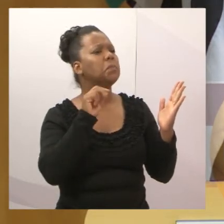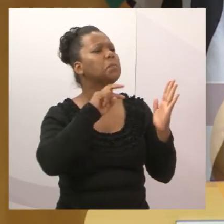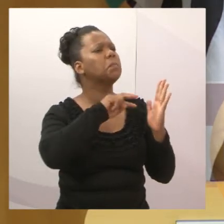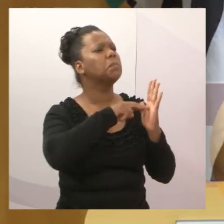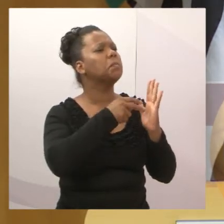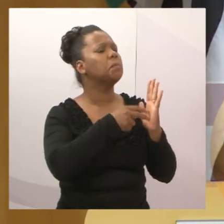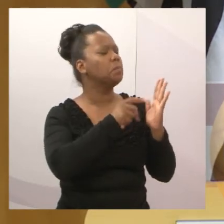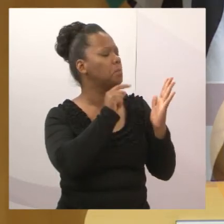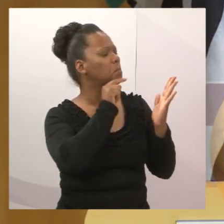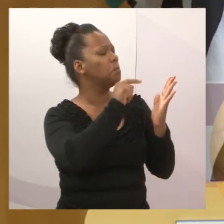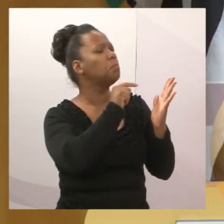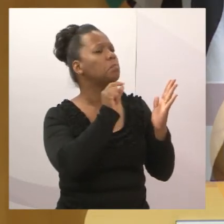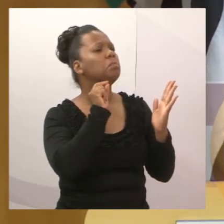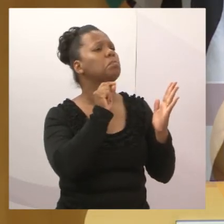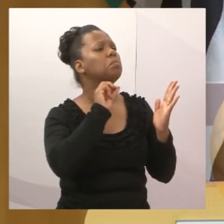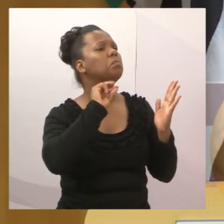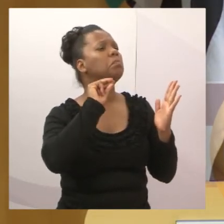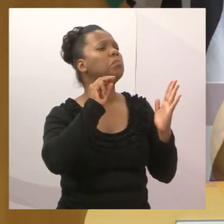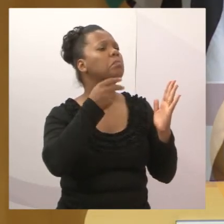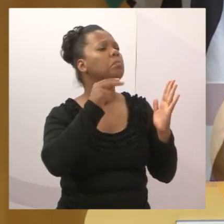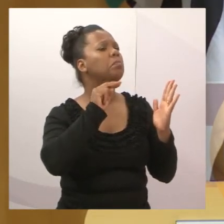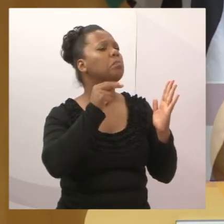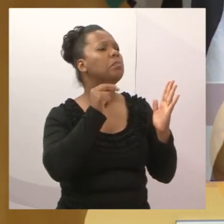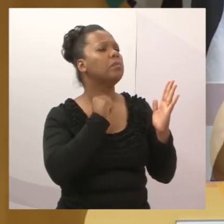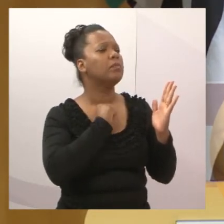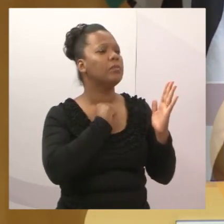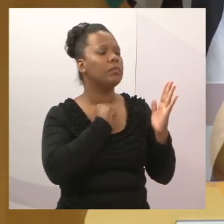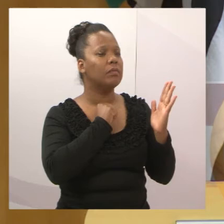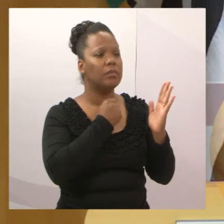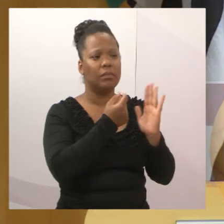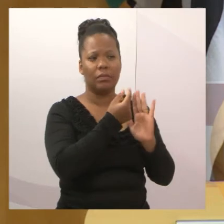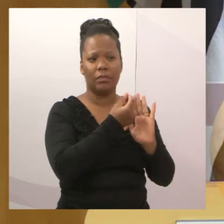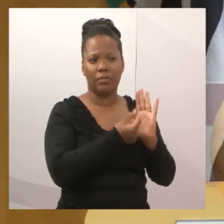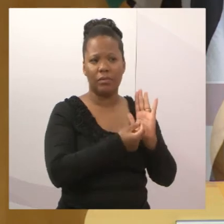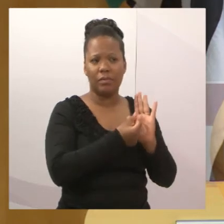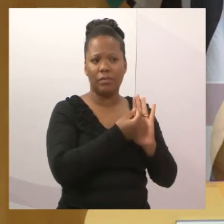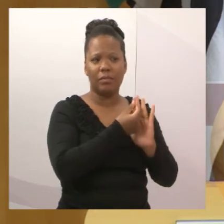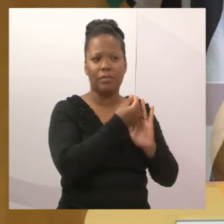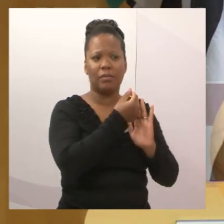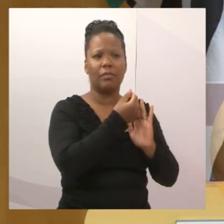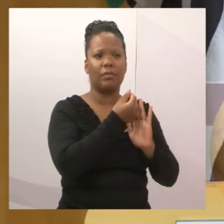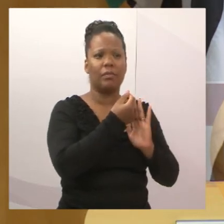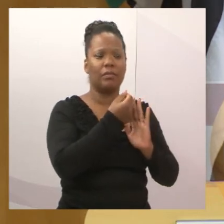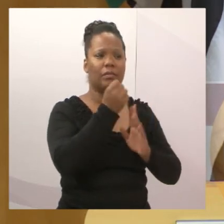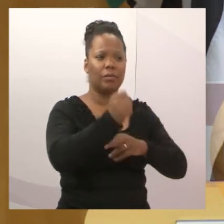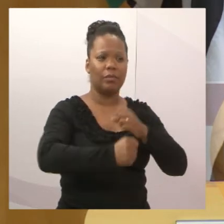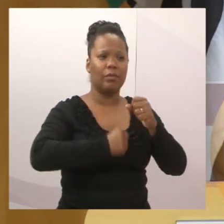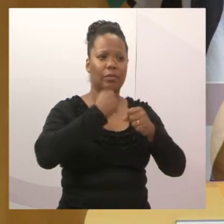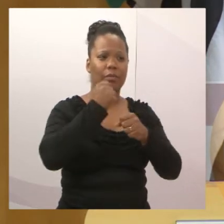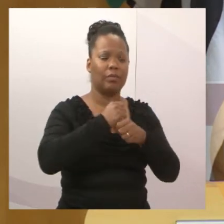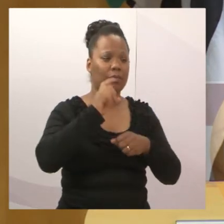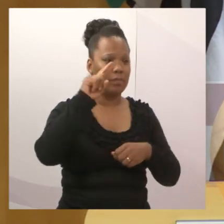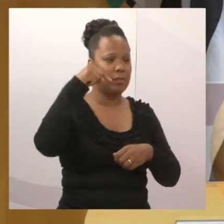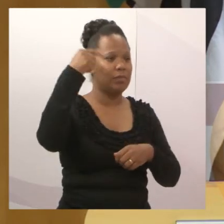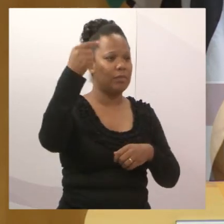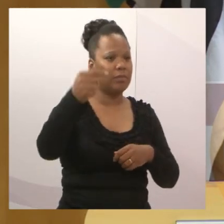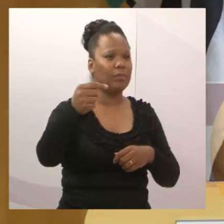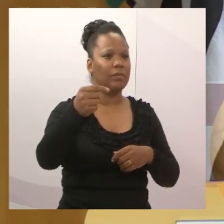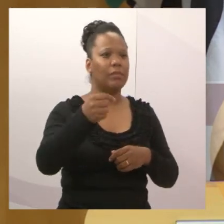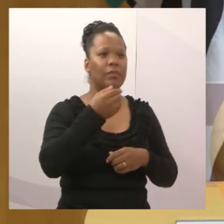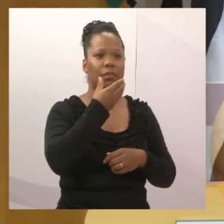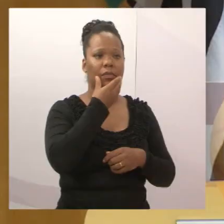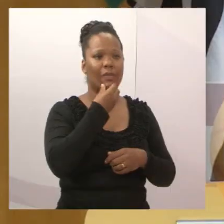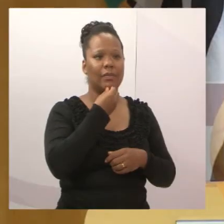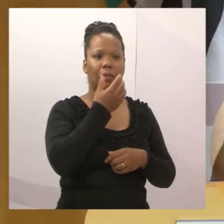tá? Então esse orçamento, que é para o exercício do ano que vem,